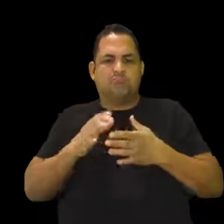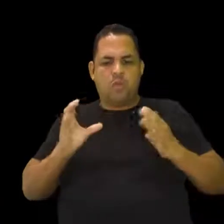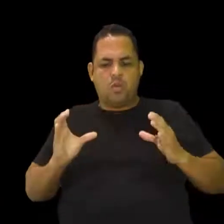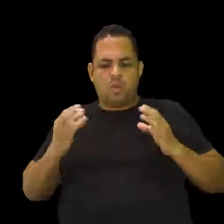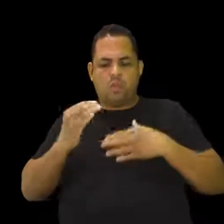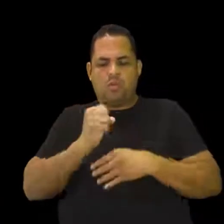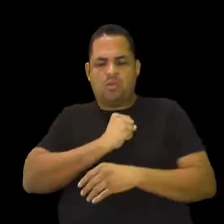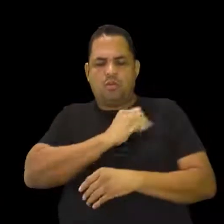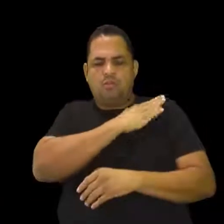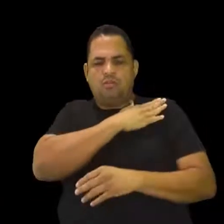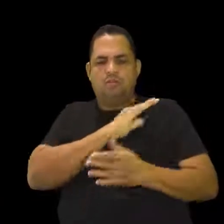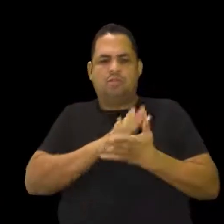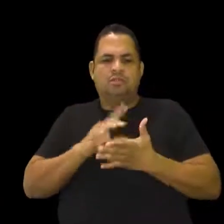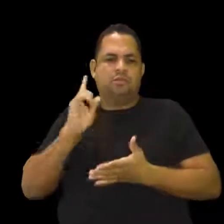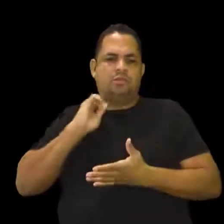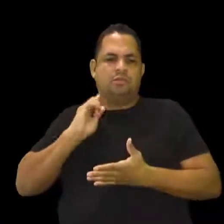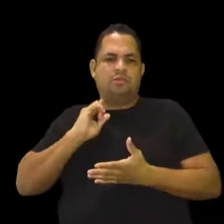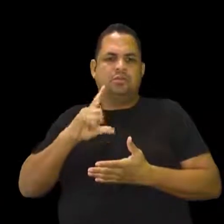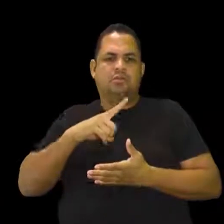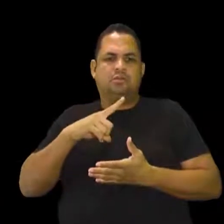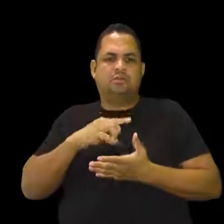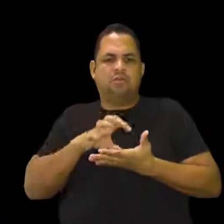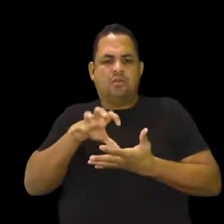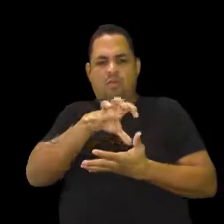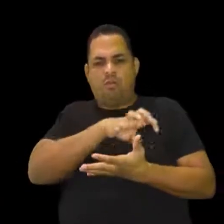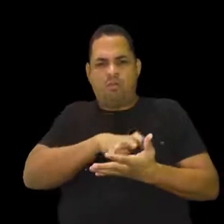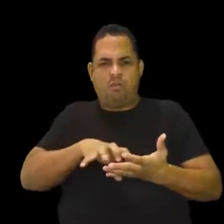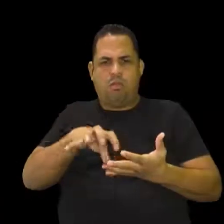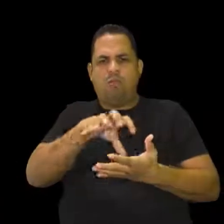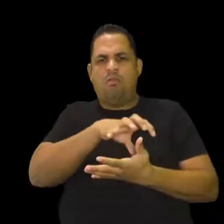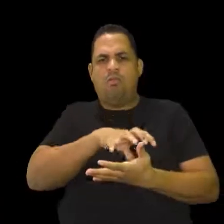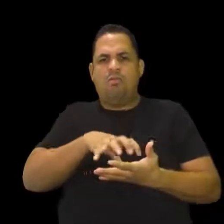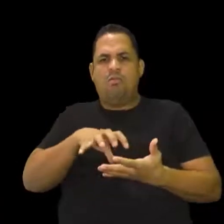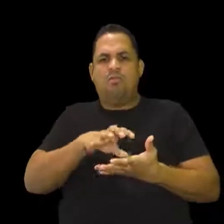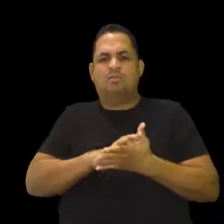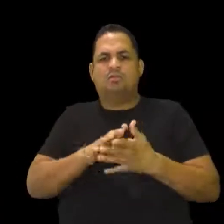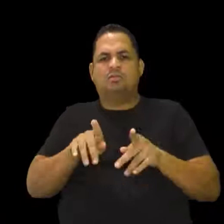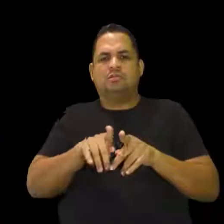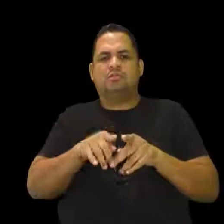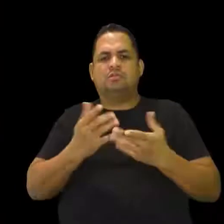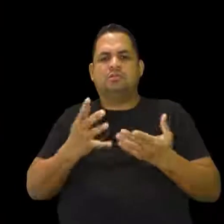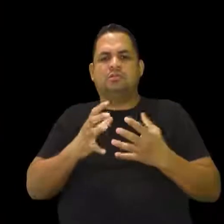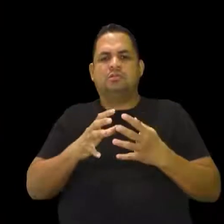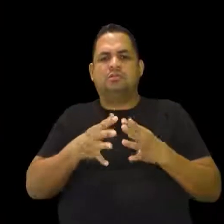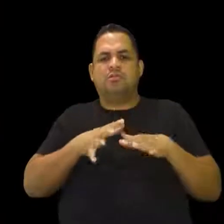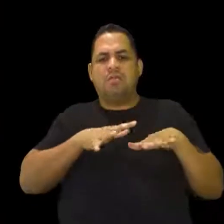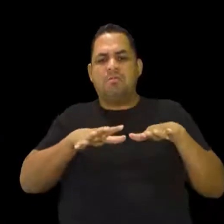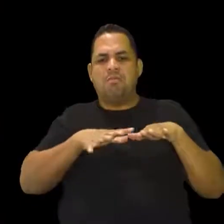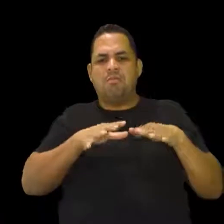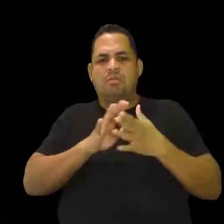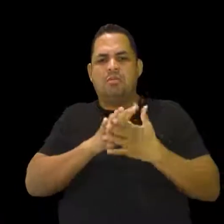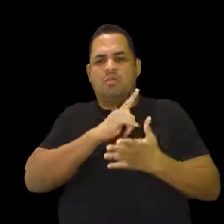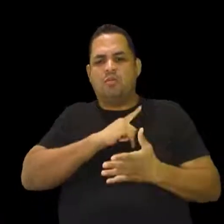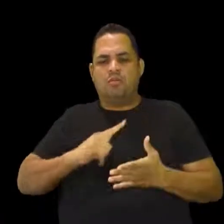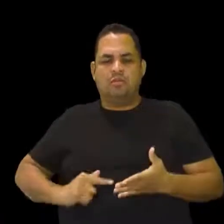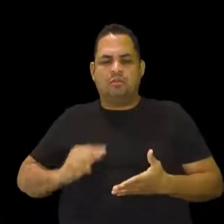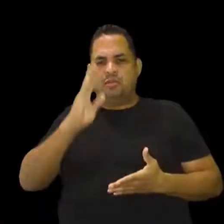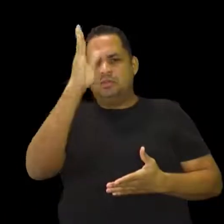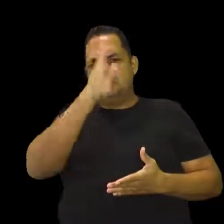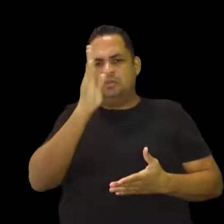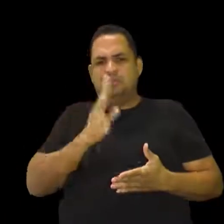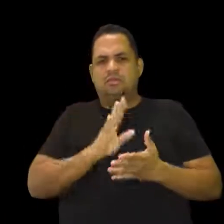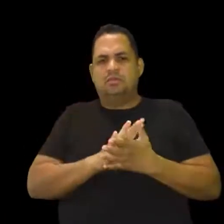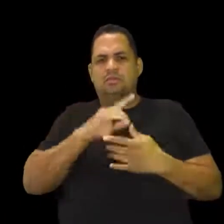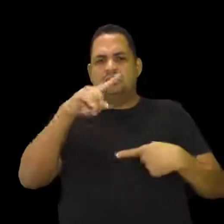Minas Gerais. Então, nós temos aí um levante que estava estremecendo o governo brasileiro.